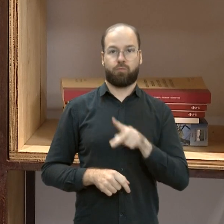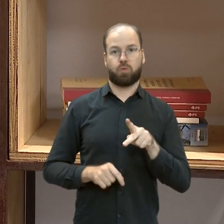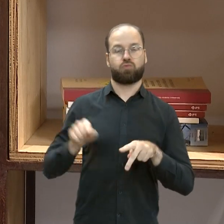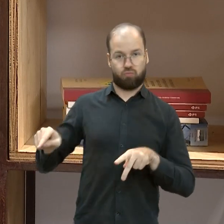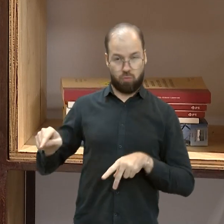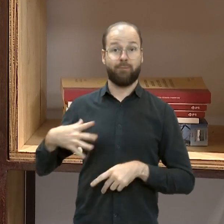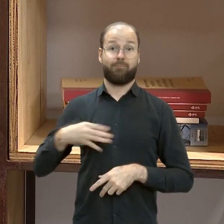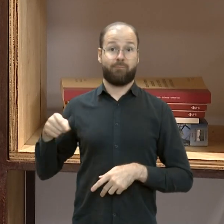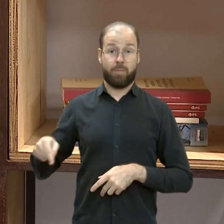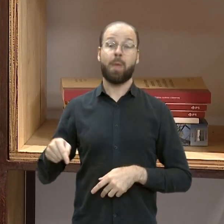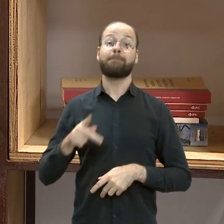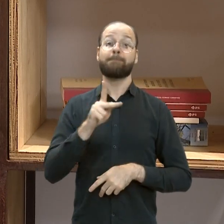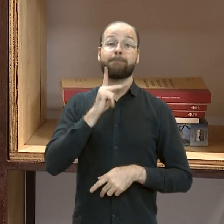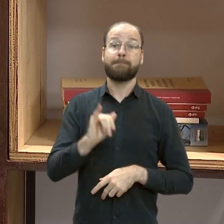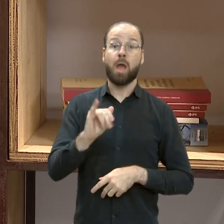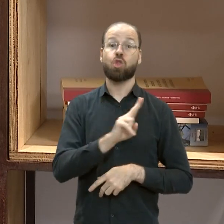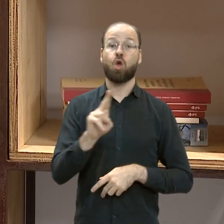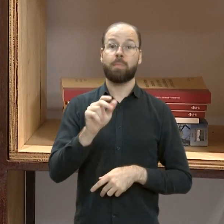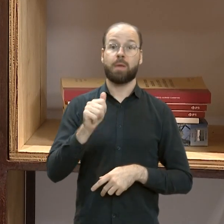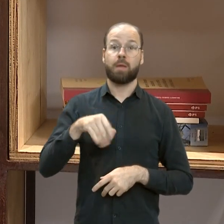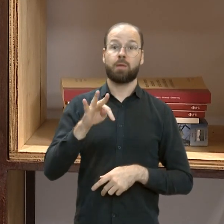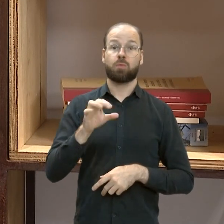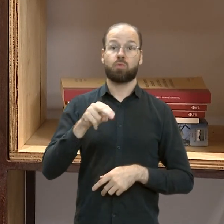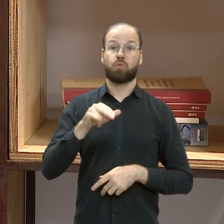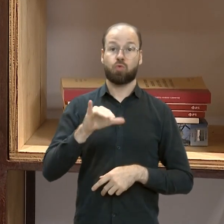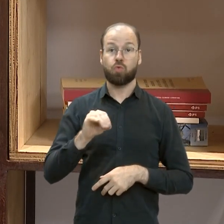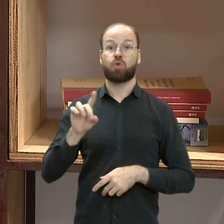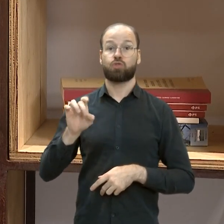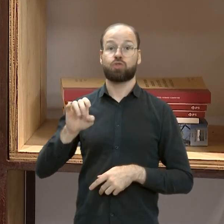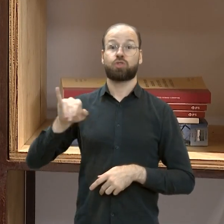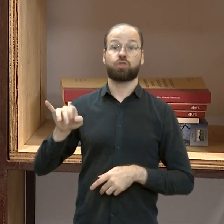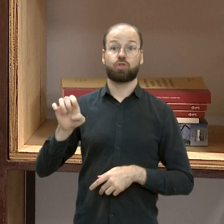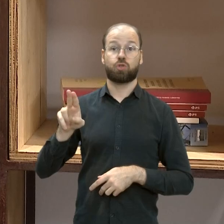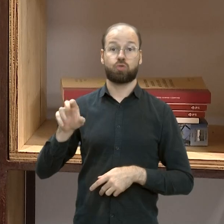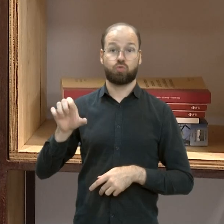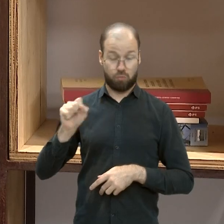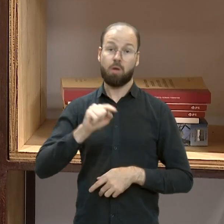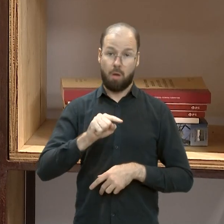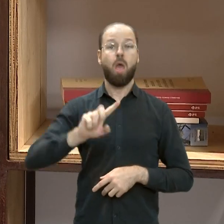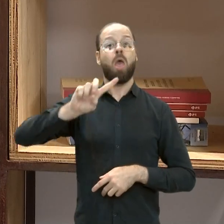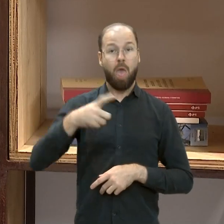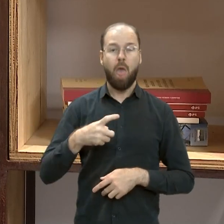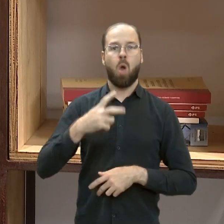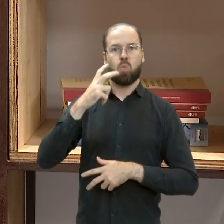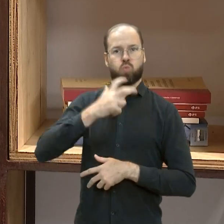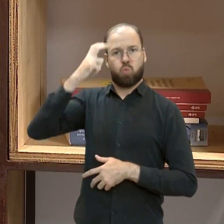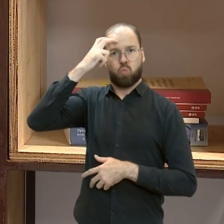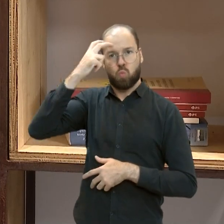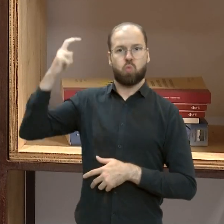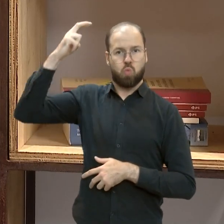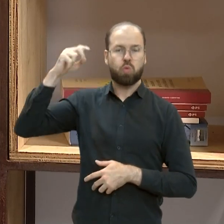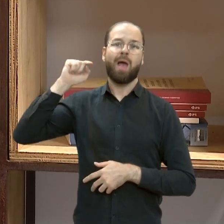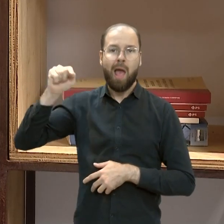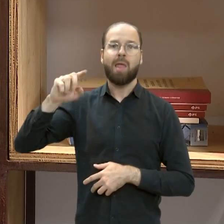dela, Antônio de Jesus, era um homem culto, né? Político. Ele foi deputado em Jataí, por